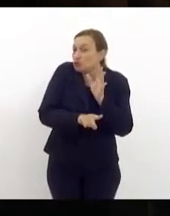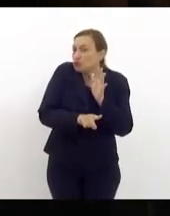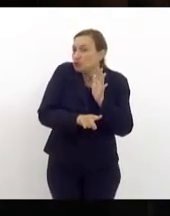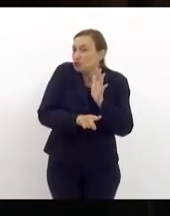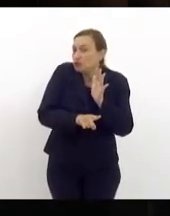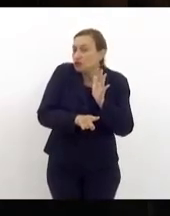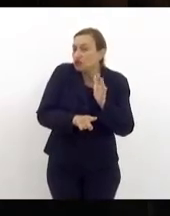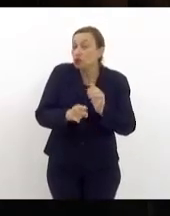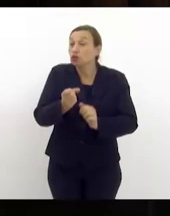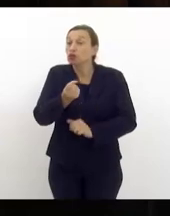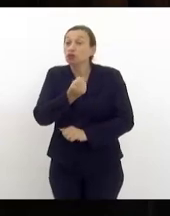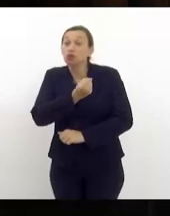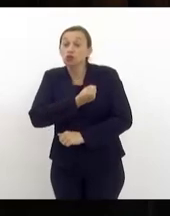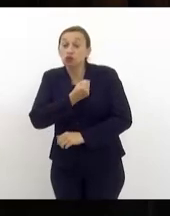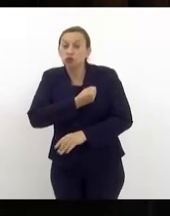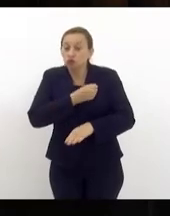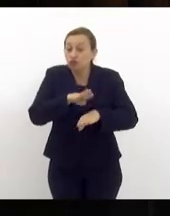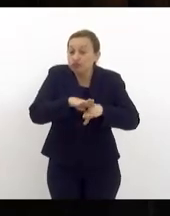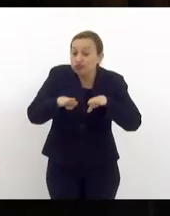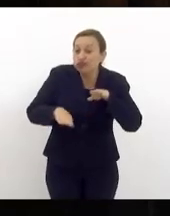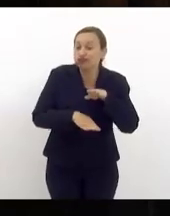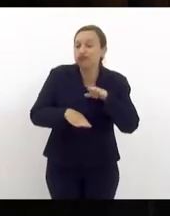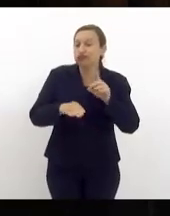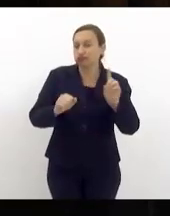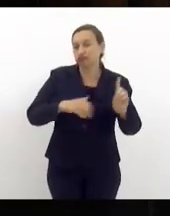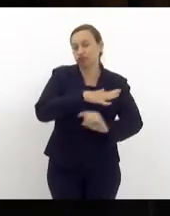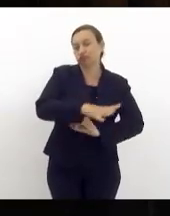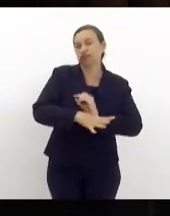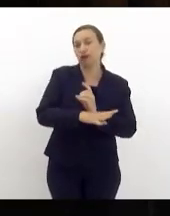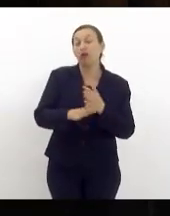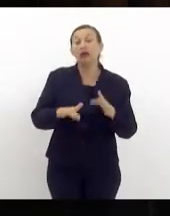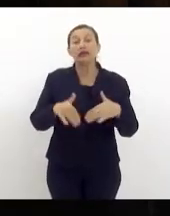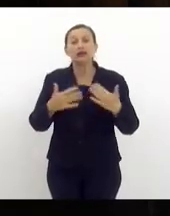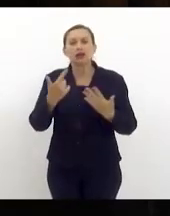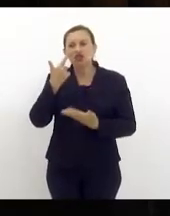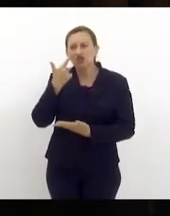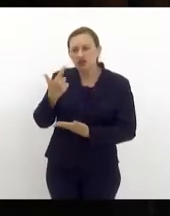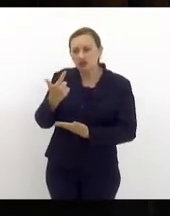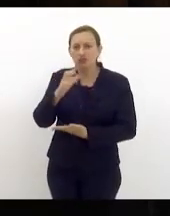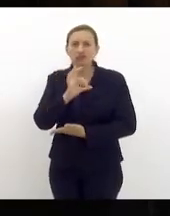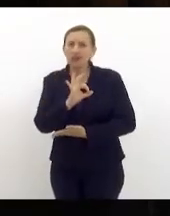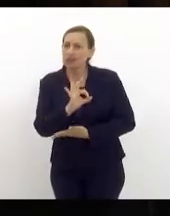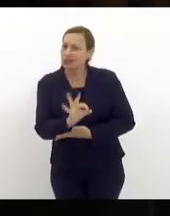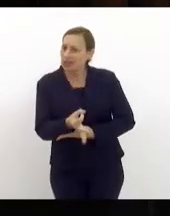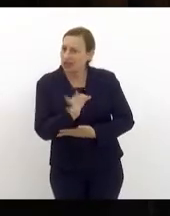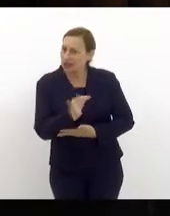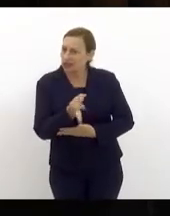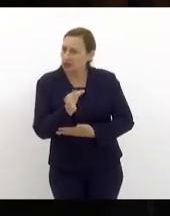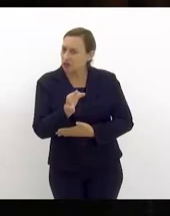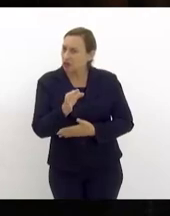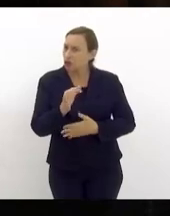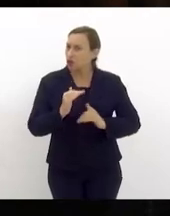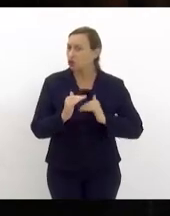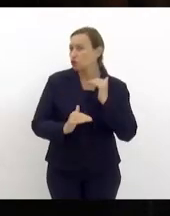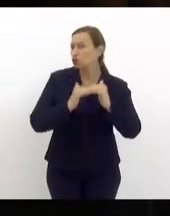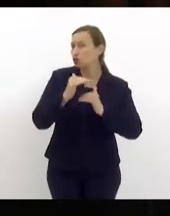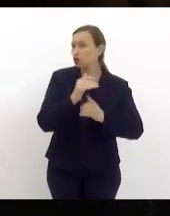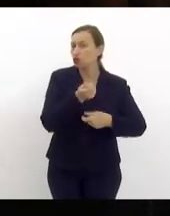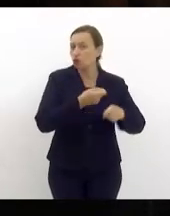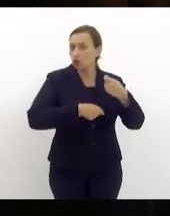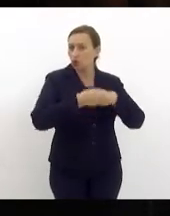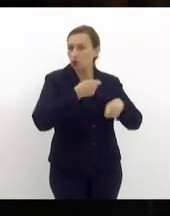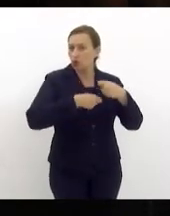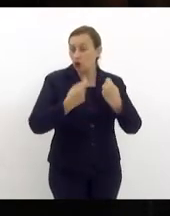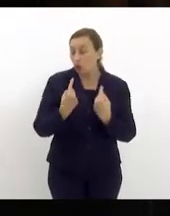gravíssimos números de desigualdade social. E aí a gente viu, evidentemente, que no desenvolvimento econômico, no